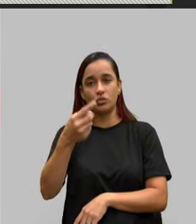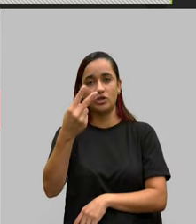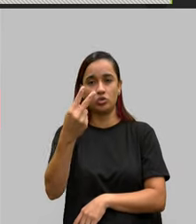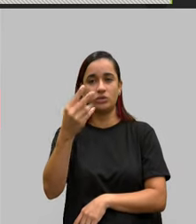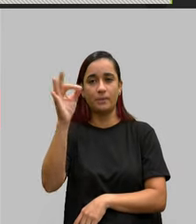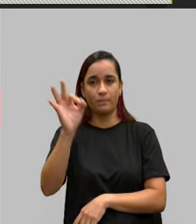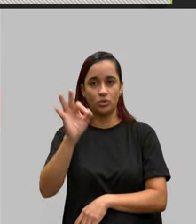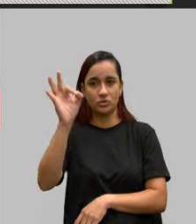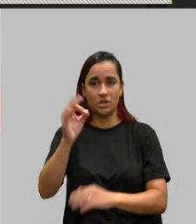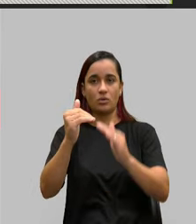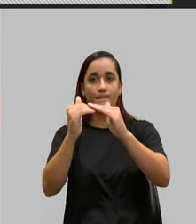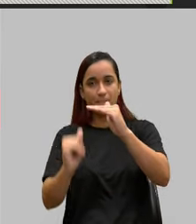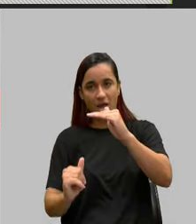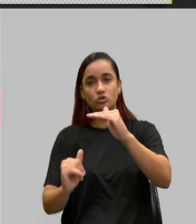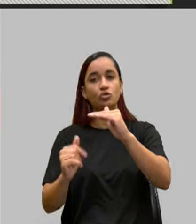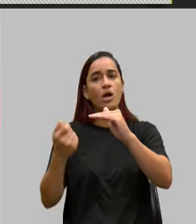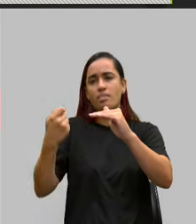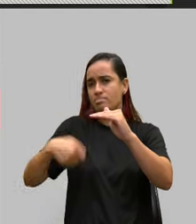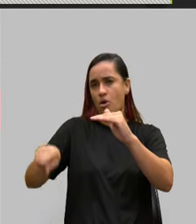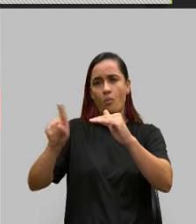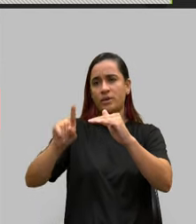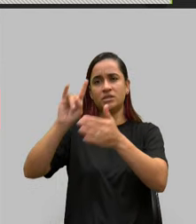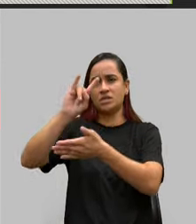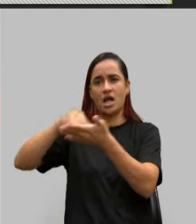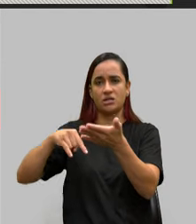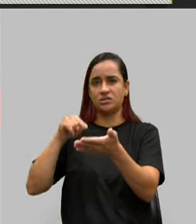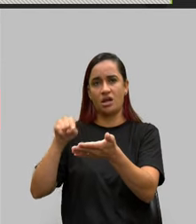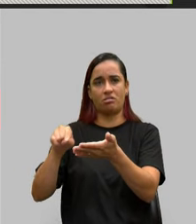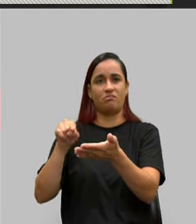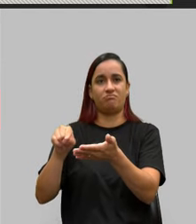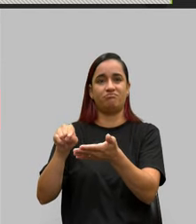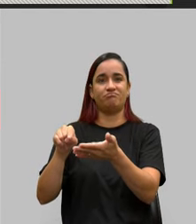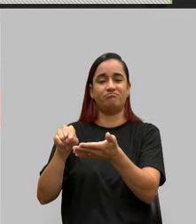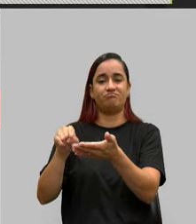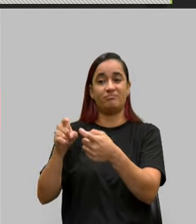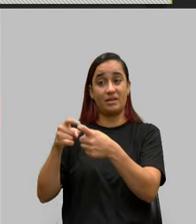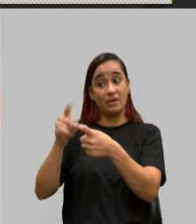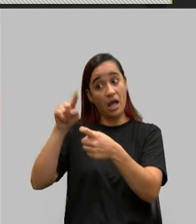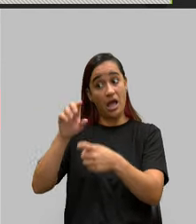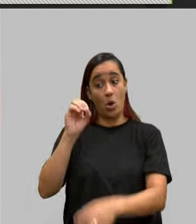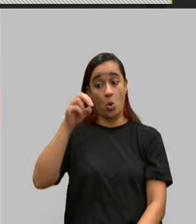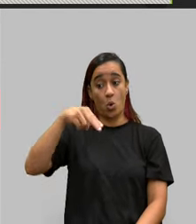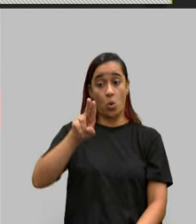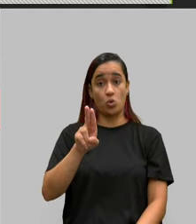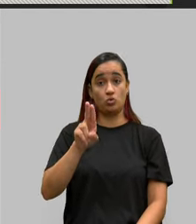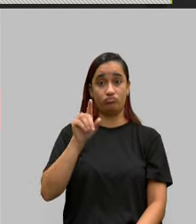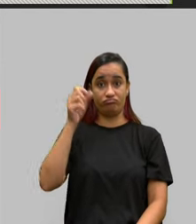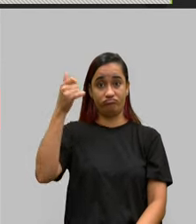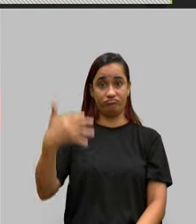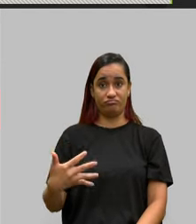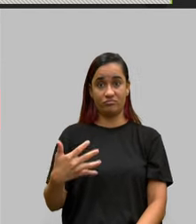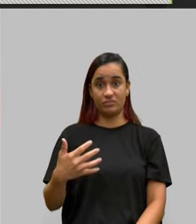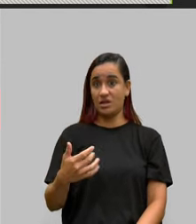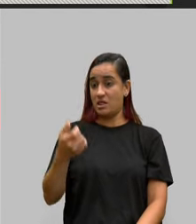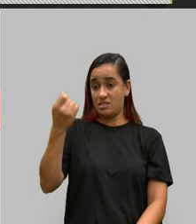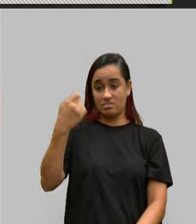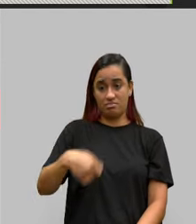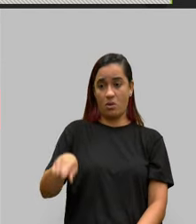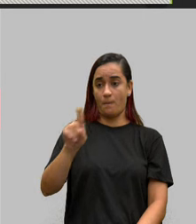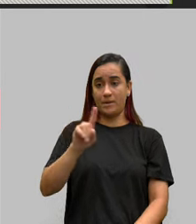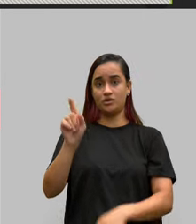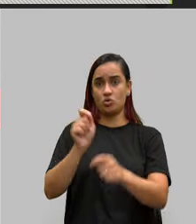precisa nem da receita isso é a ONU não precisa sequer de um